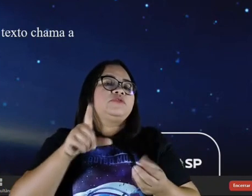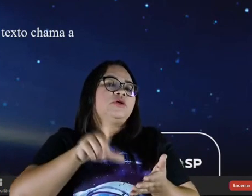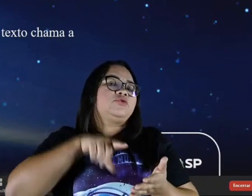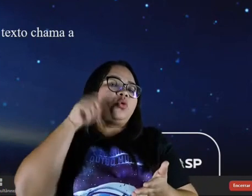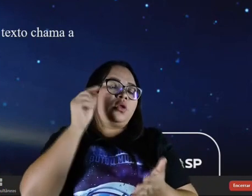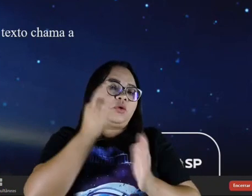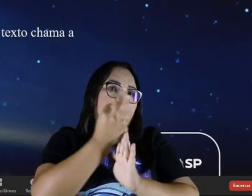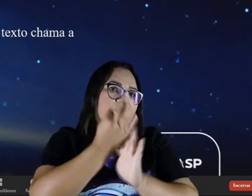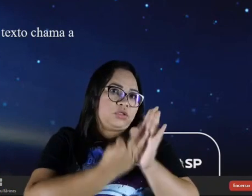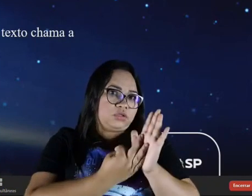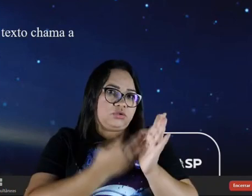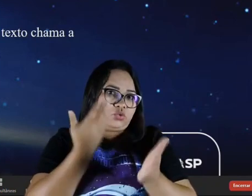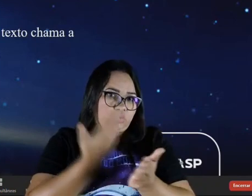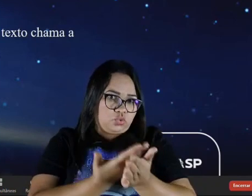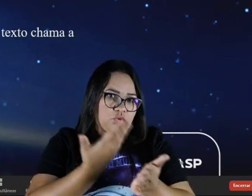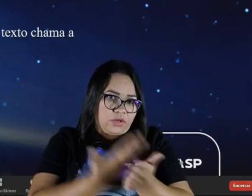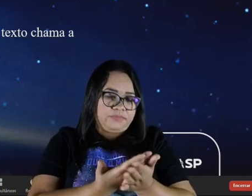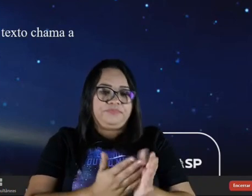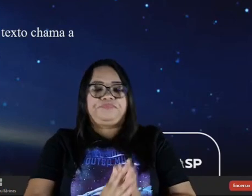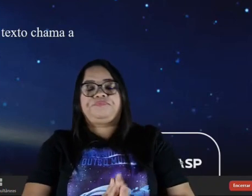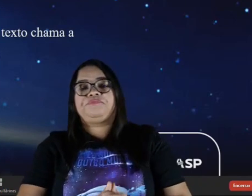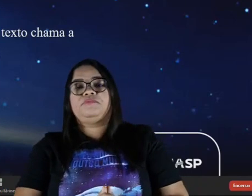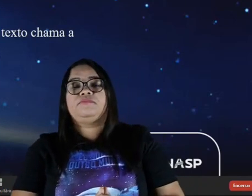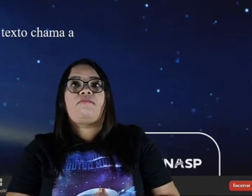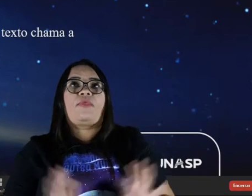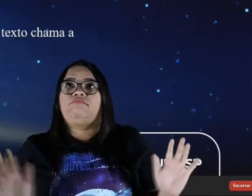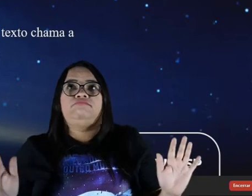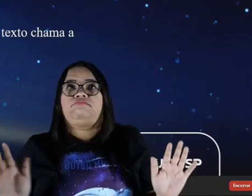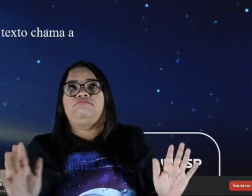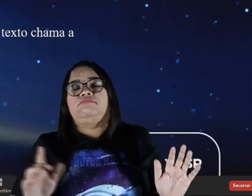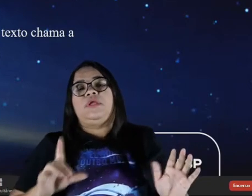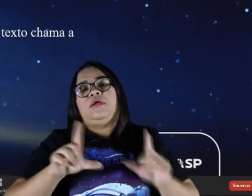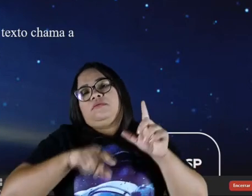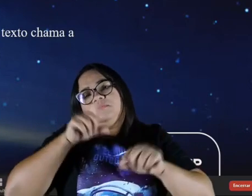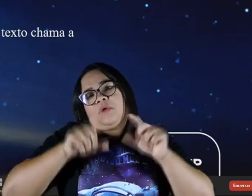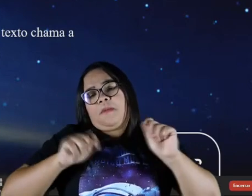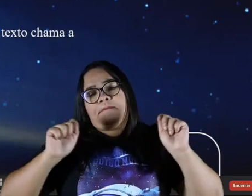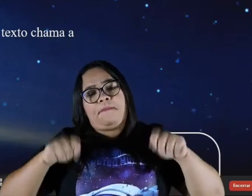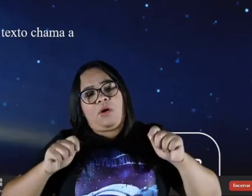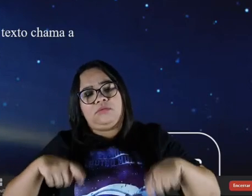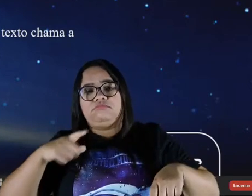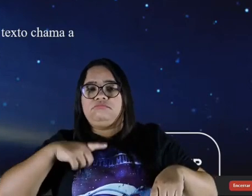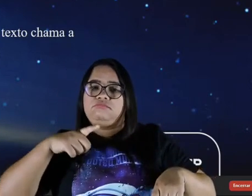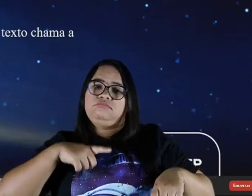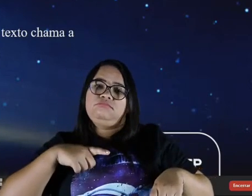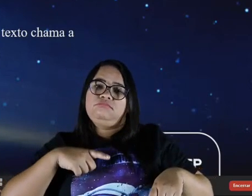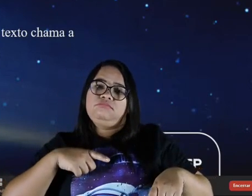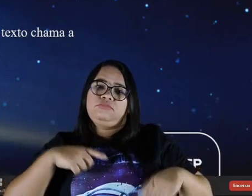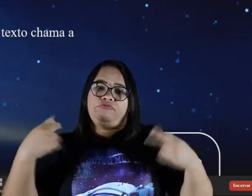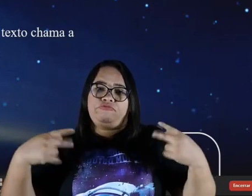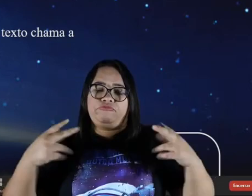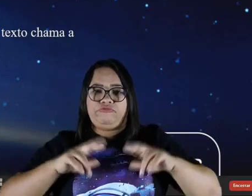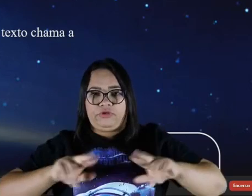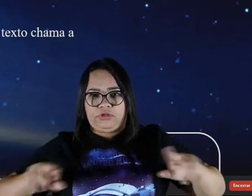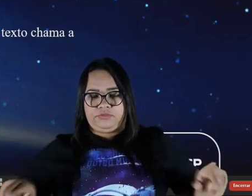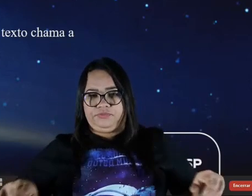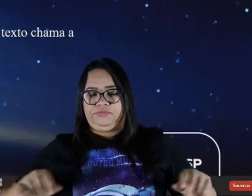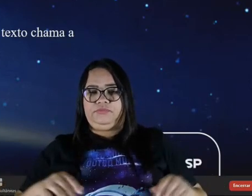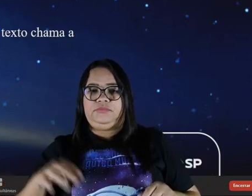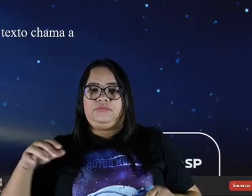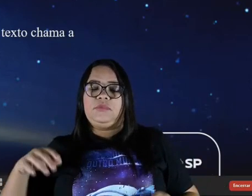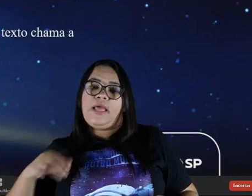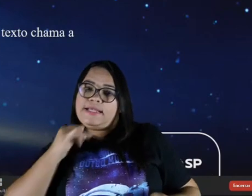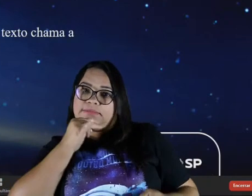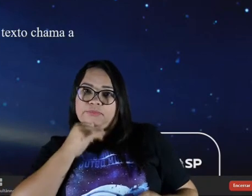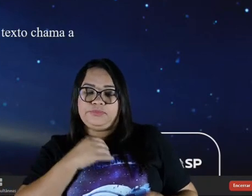quer estudar dessa vez? Bom, essa escolha, ela pode vir de vários ambientes ou situações. Por exemplo,